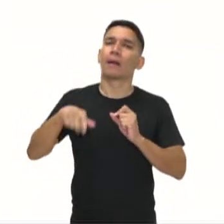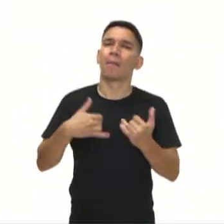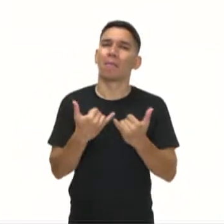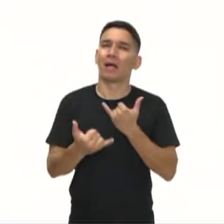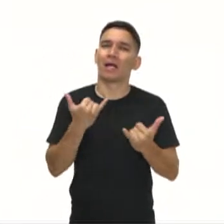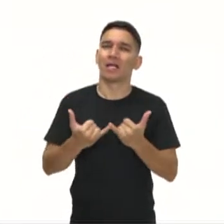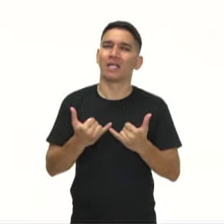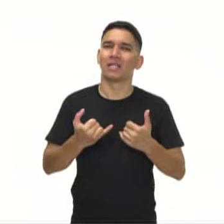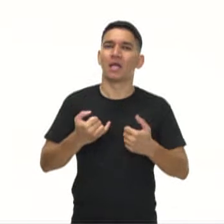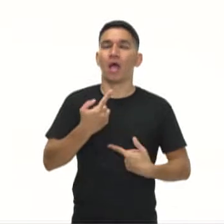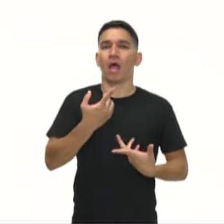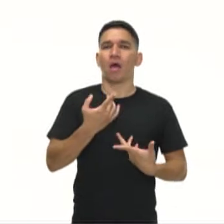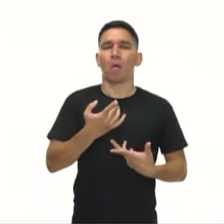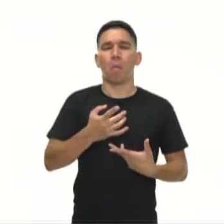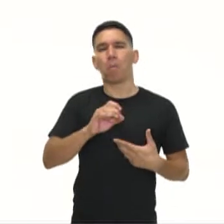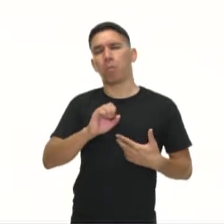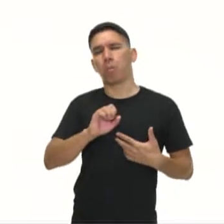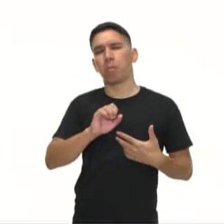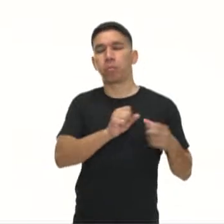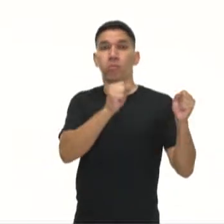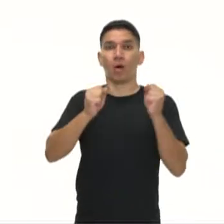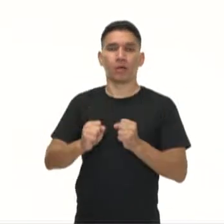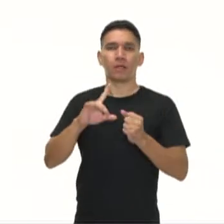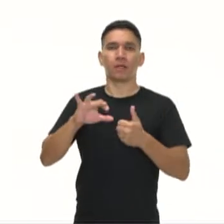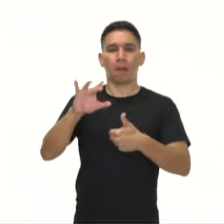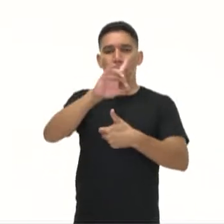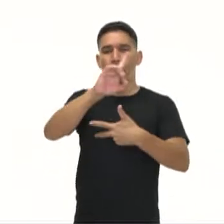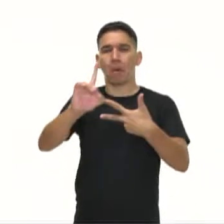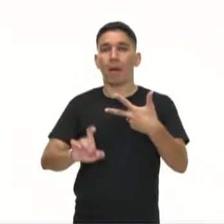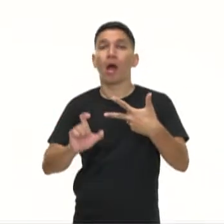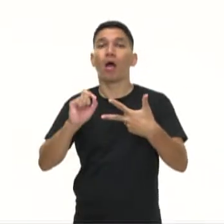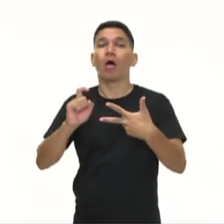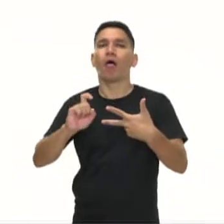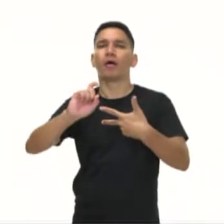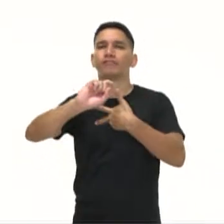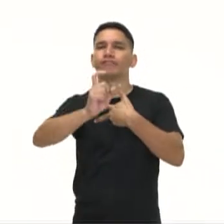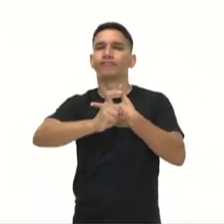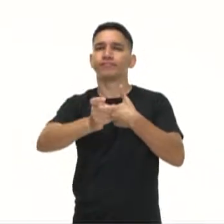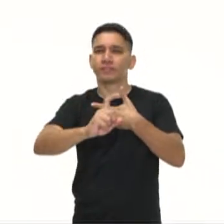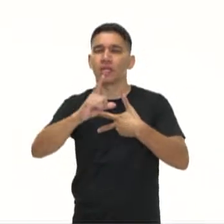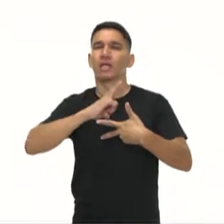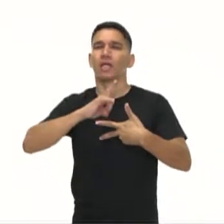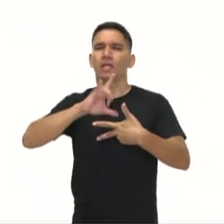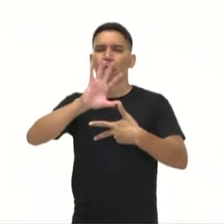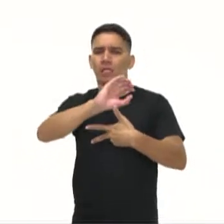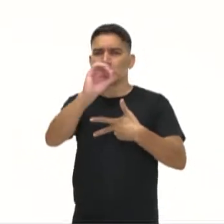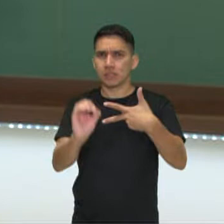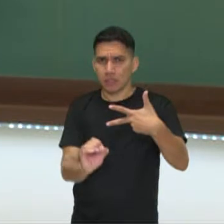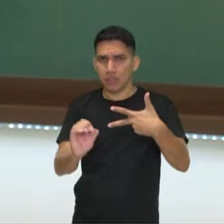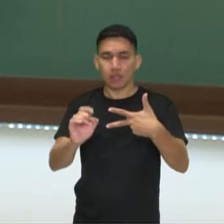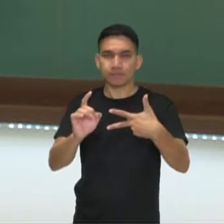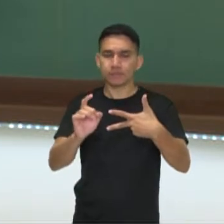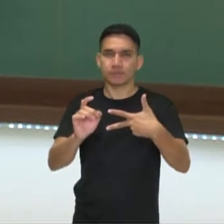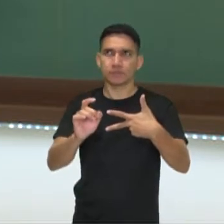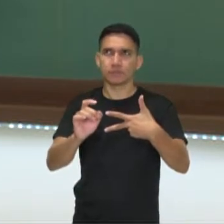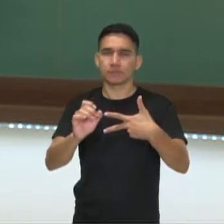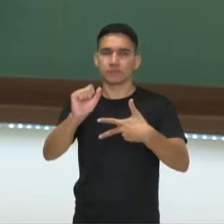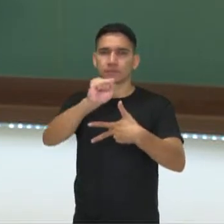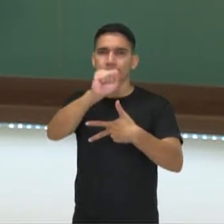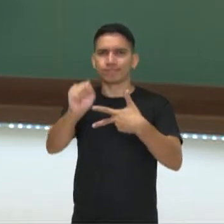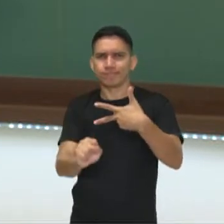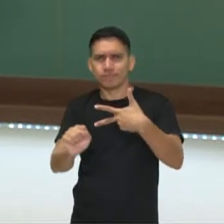do poder executivo, em detrimento do poder legislativo e do poder judiciário. O que significa